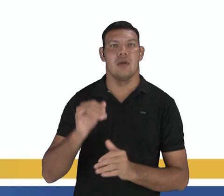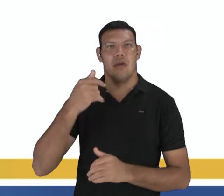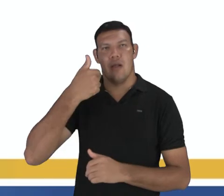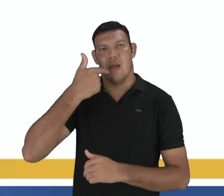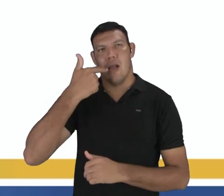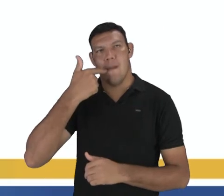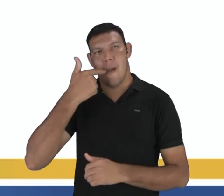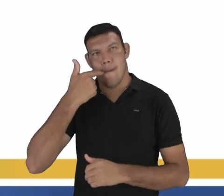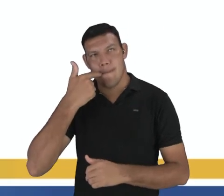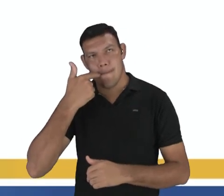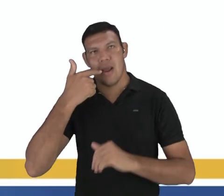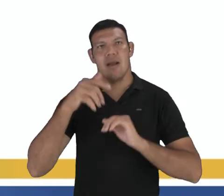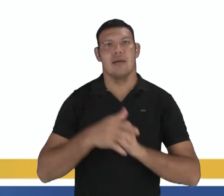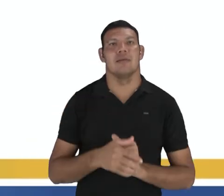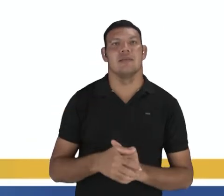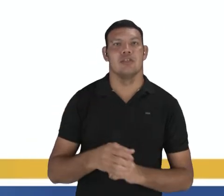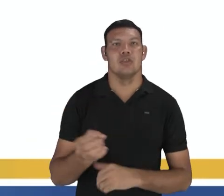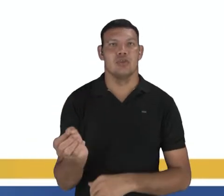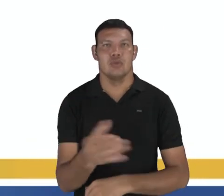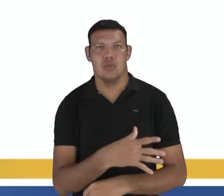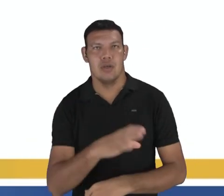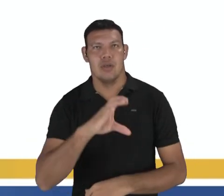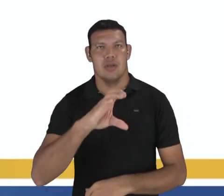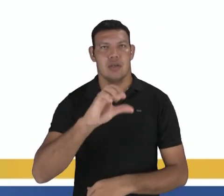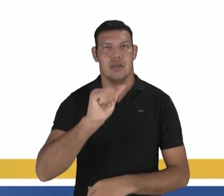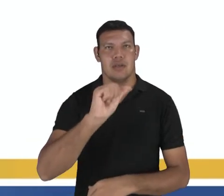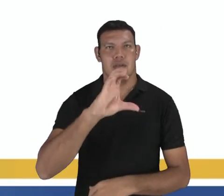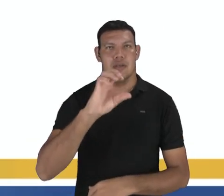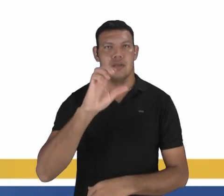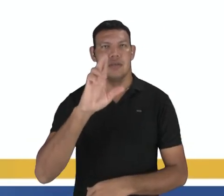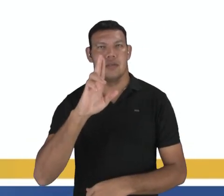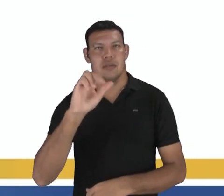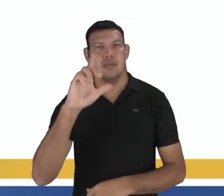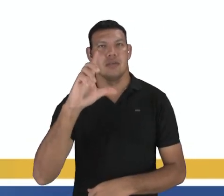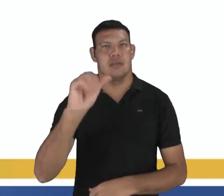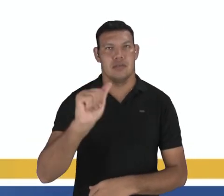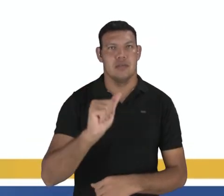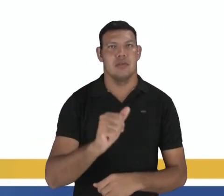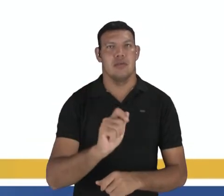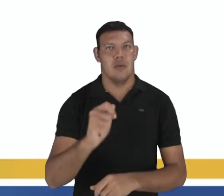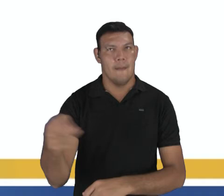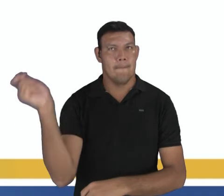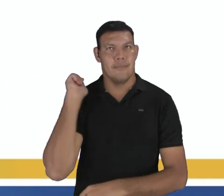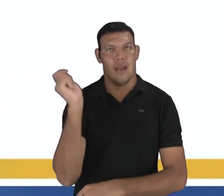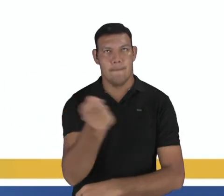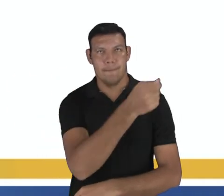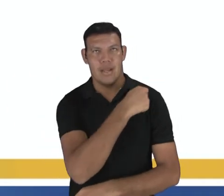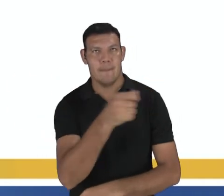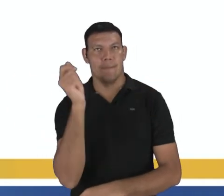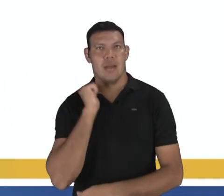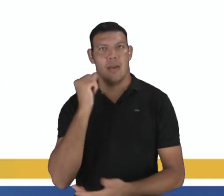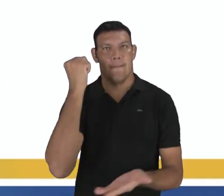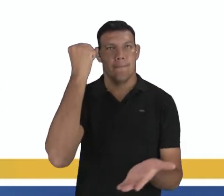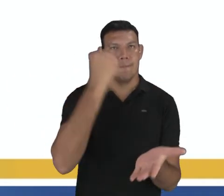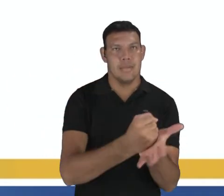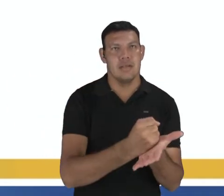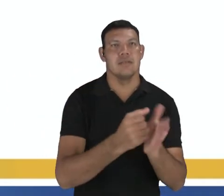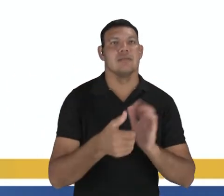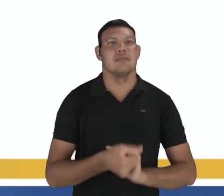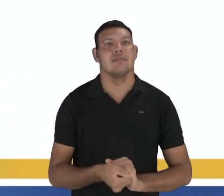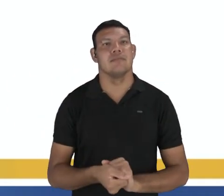Escafifá, lenga-lenga, mambembe, maracutaia, moleque, quilombo, zingá e zonzo, né, pessoal? Por